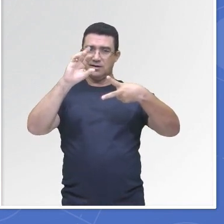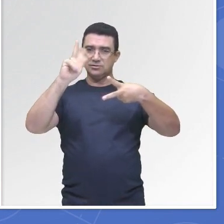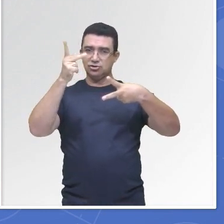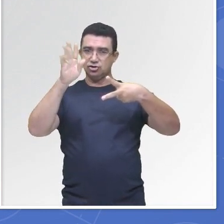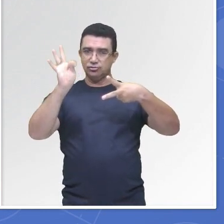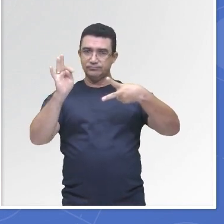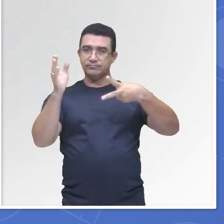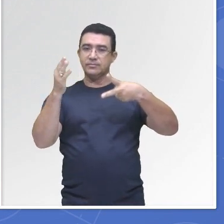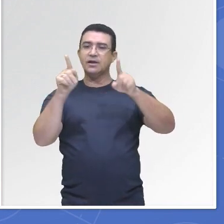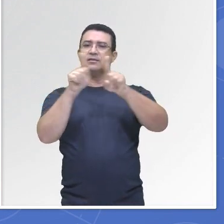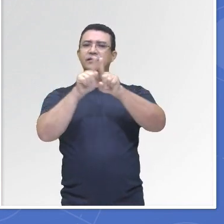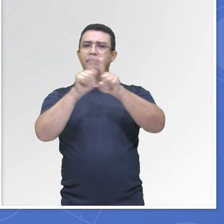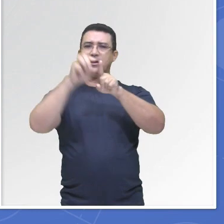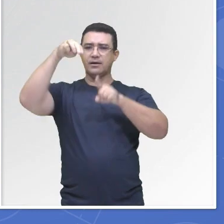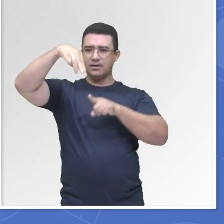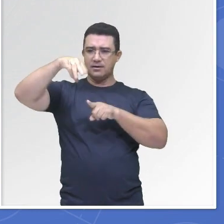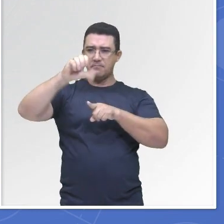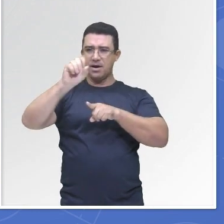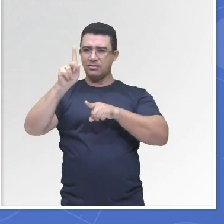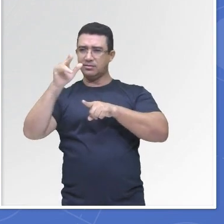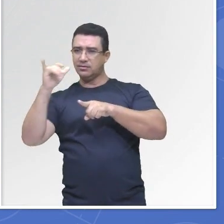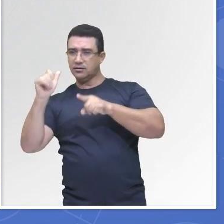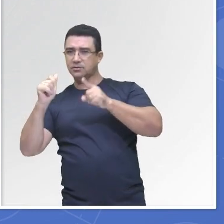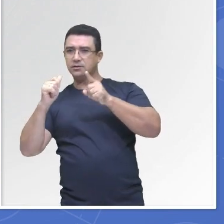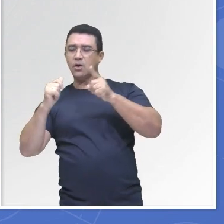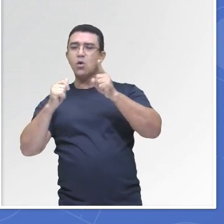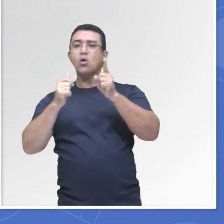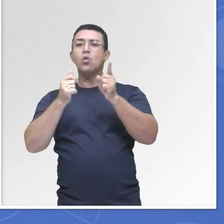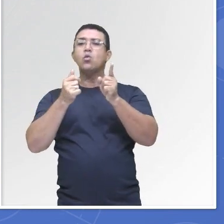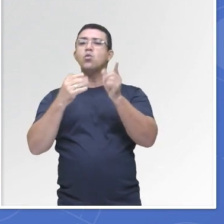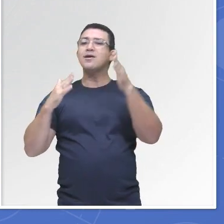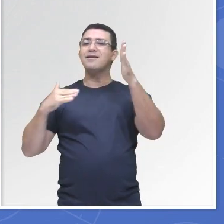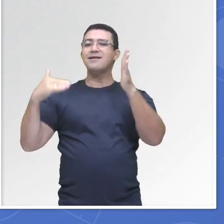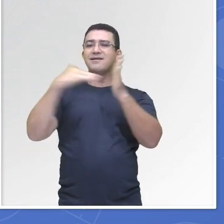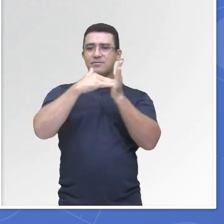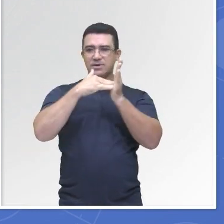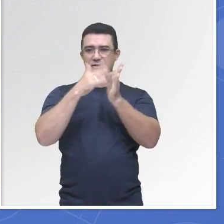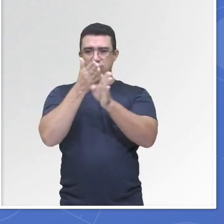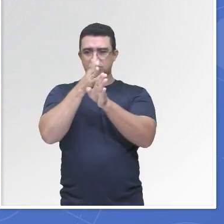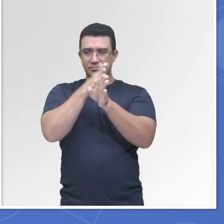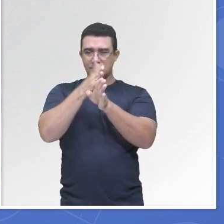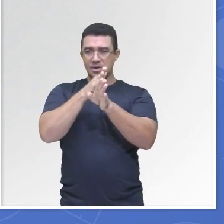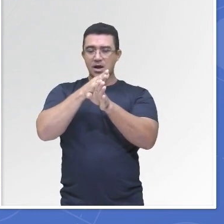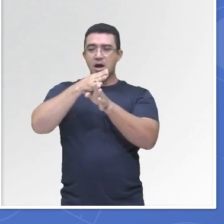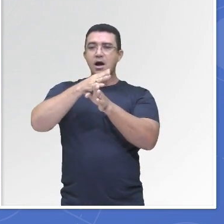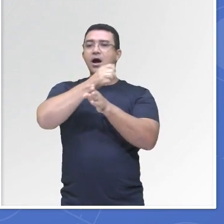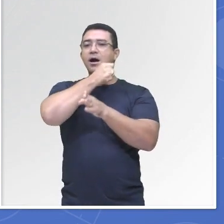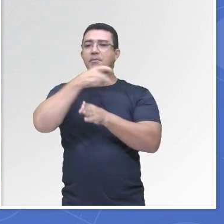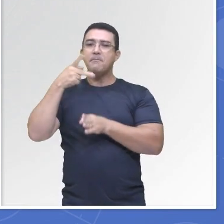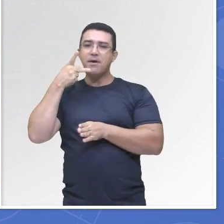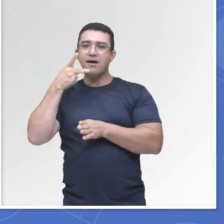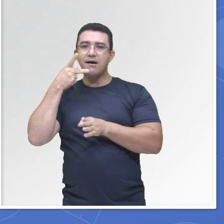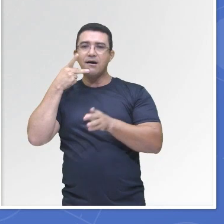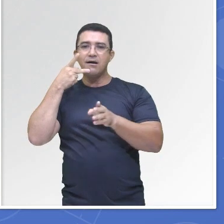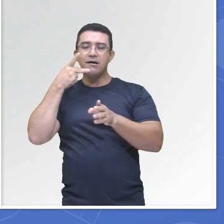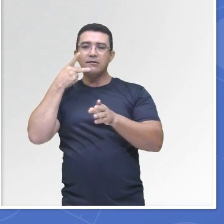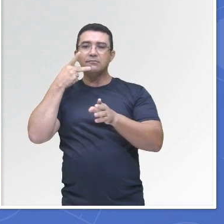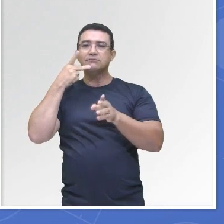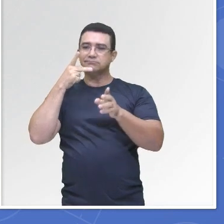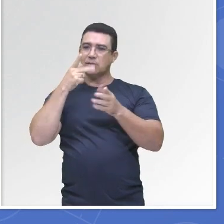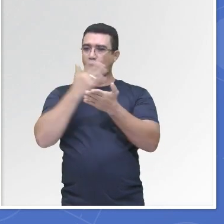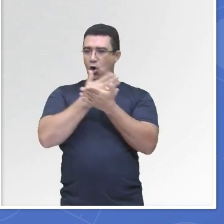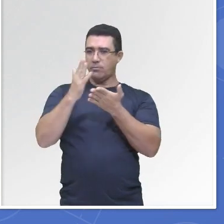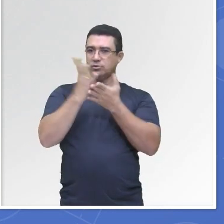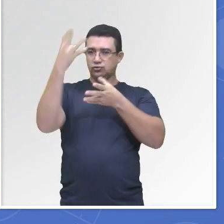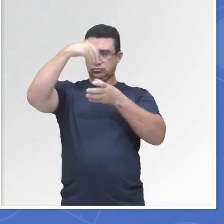O de Utrecht vai definir ali as fronteiras do Amapá. O Amapá passa a pertencer ao Brasil e a Guiana Francesa fica